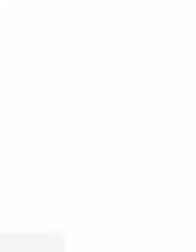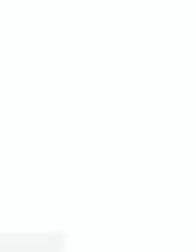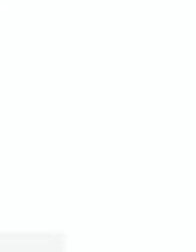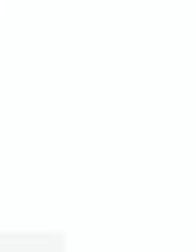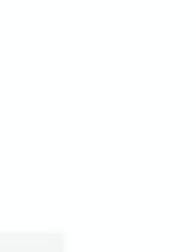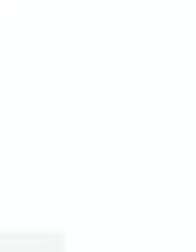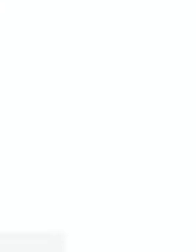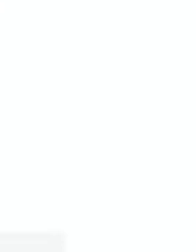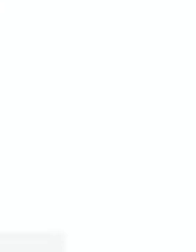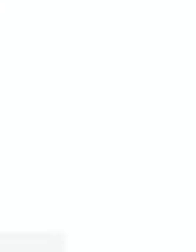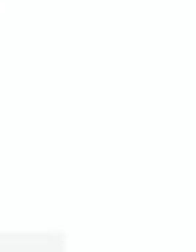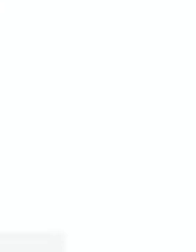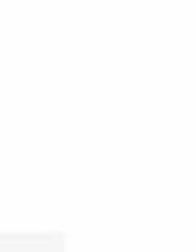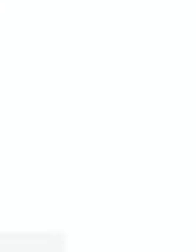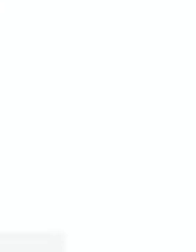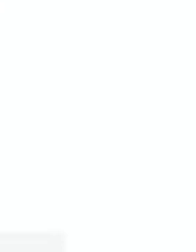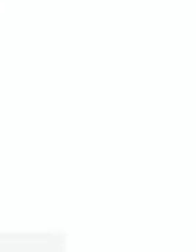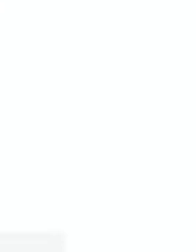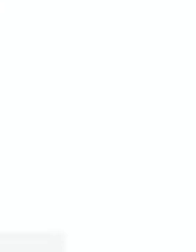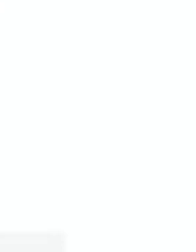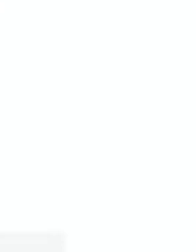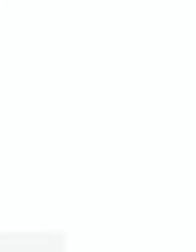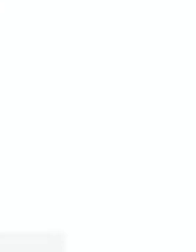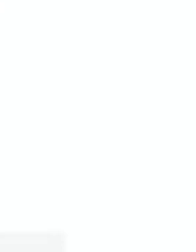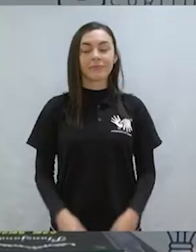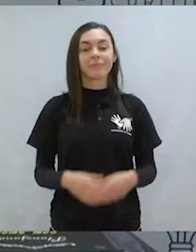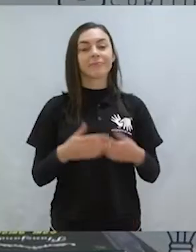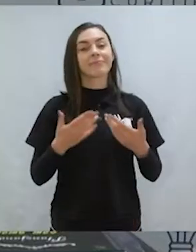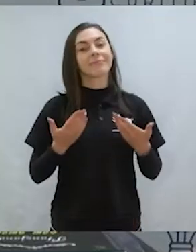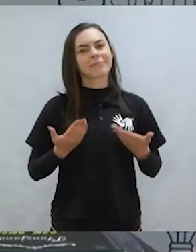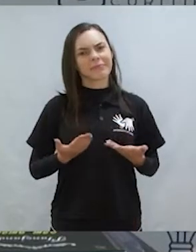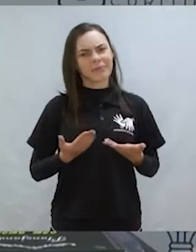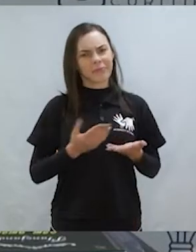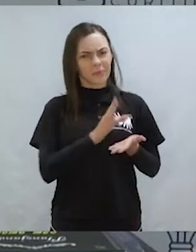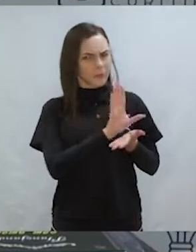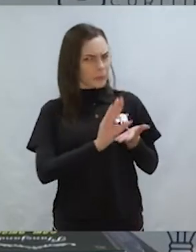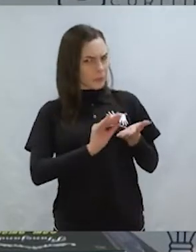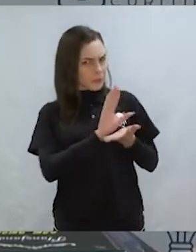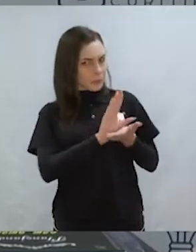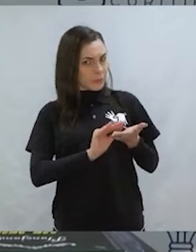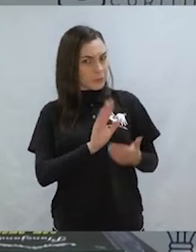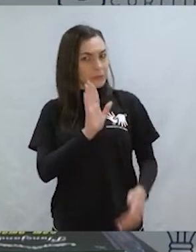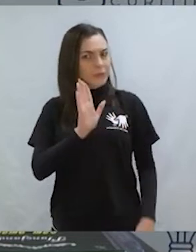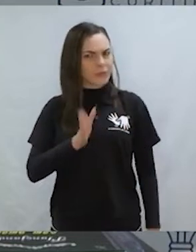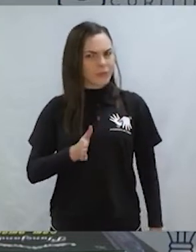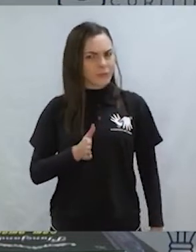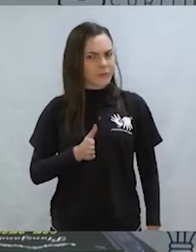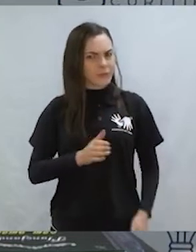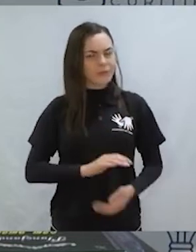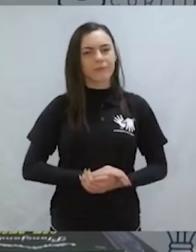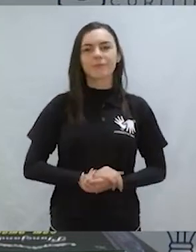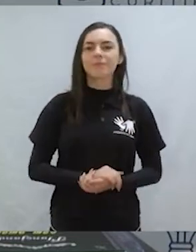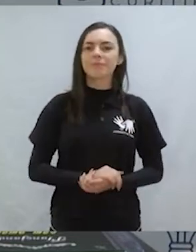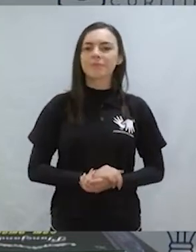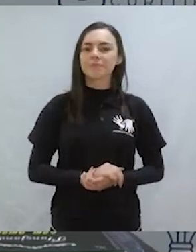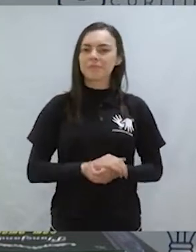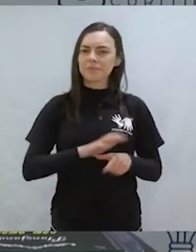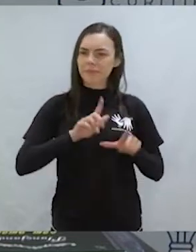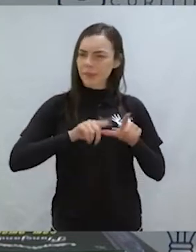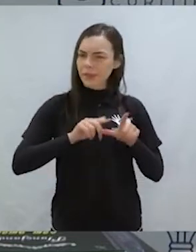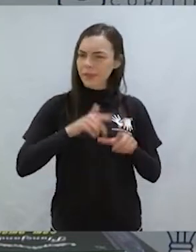Então, copiado no